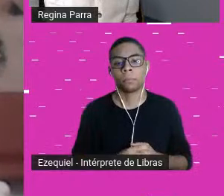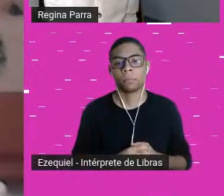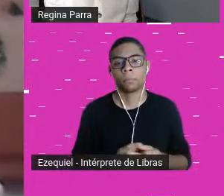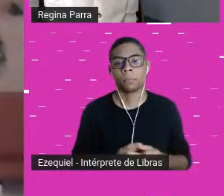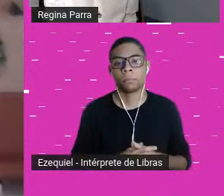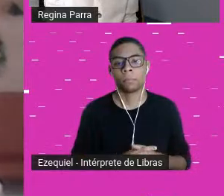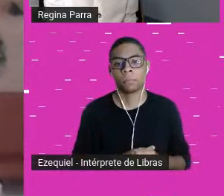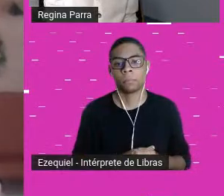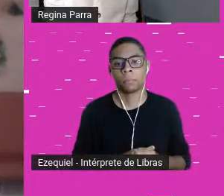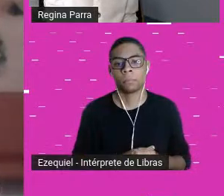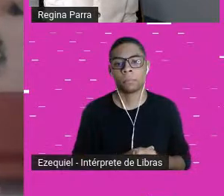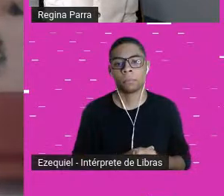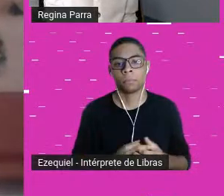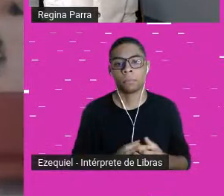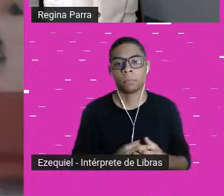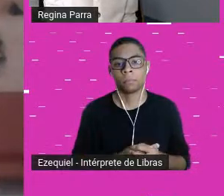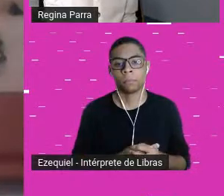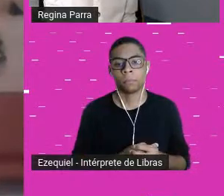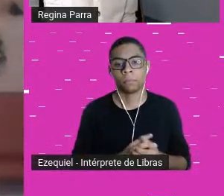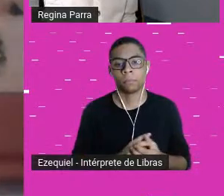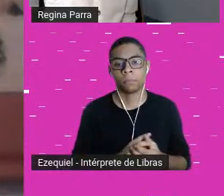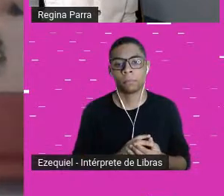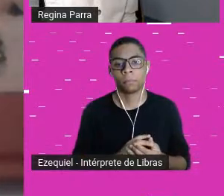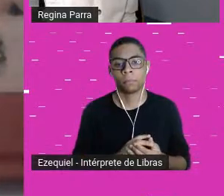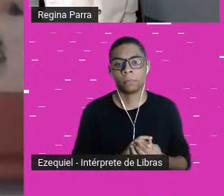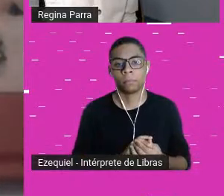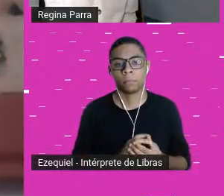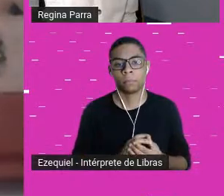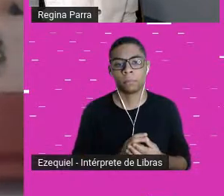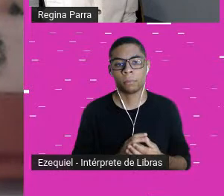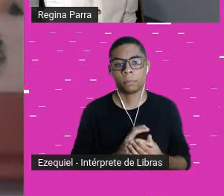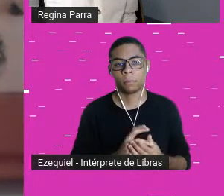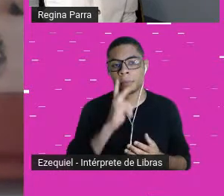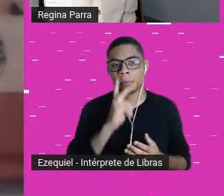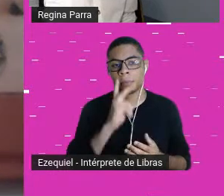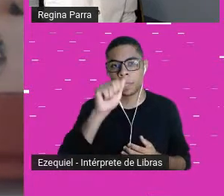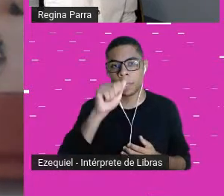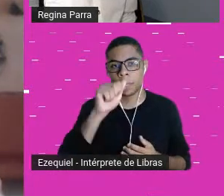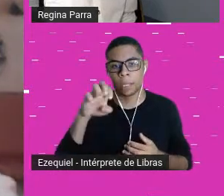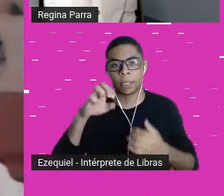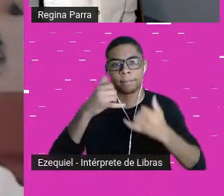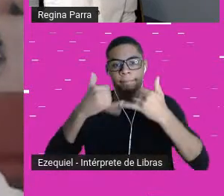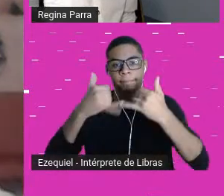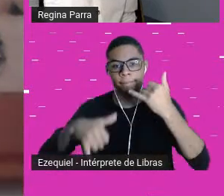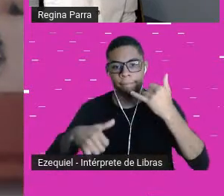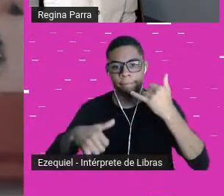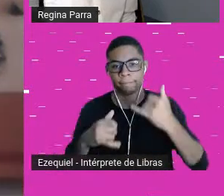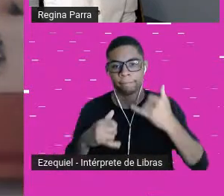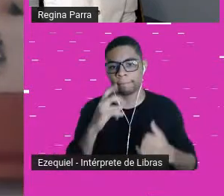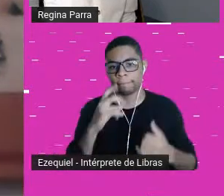Acho que perdemos Anne. Vamos ver se ela retorna.